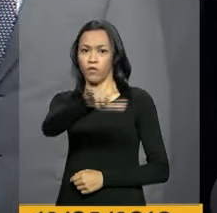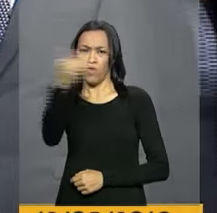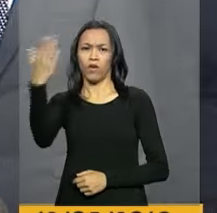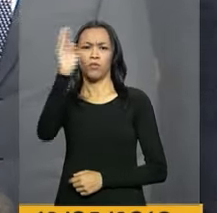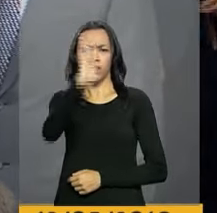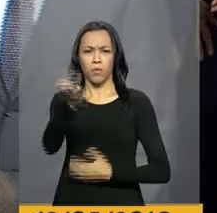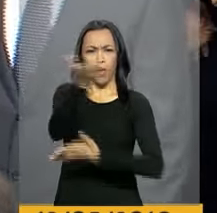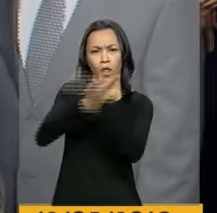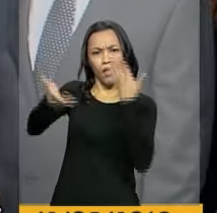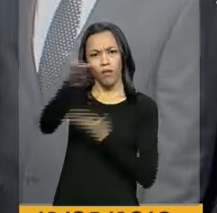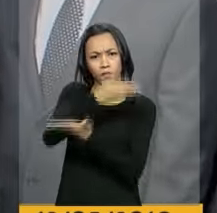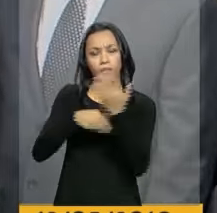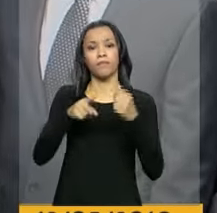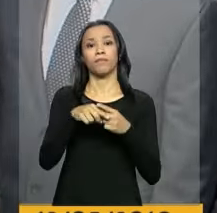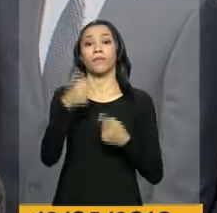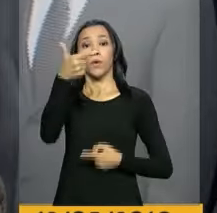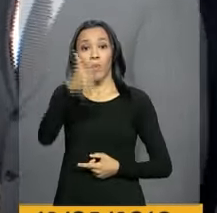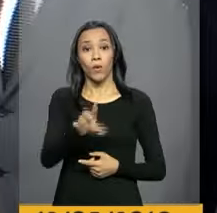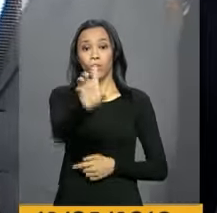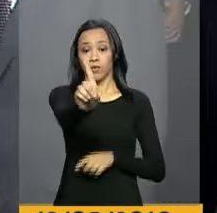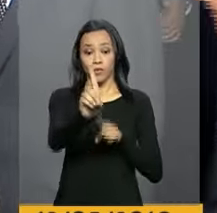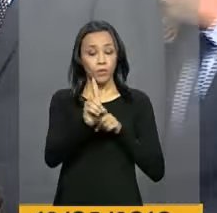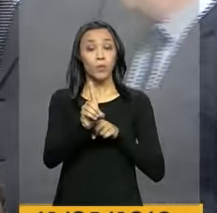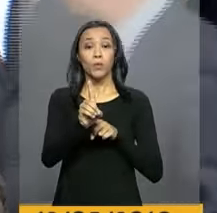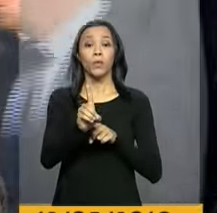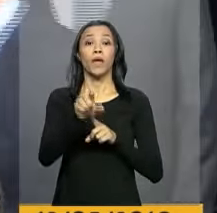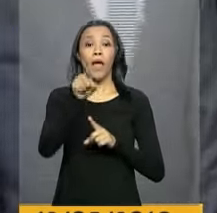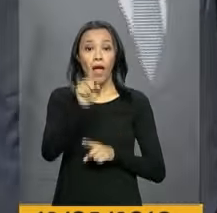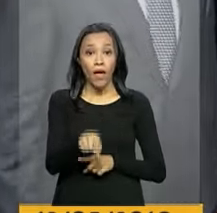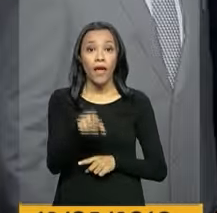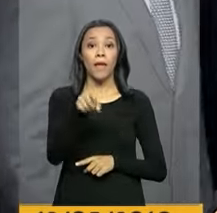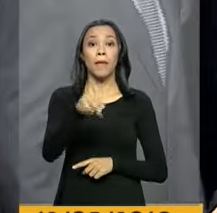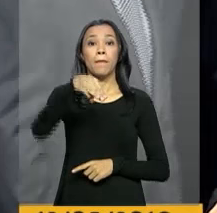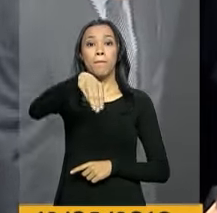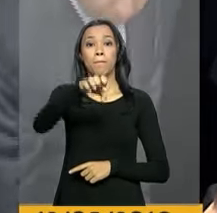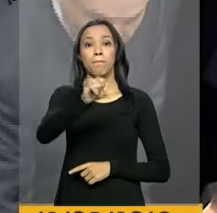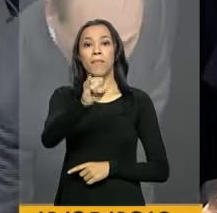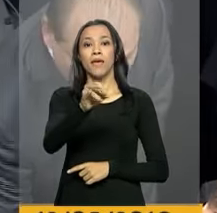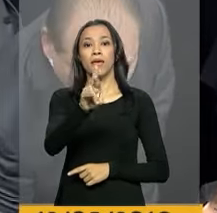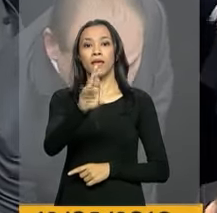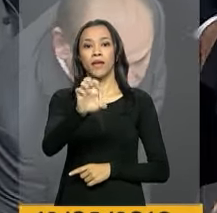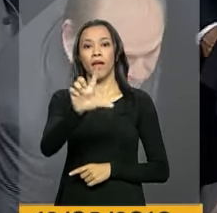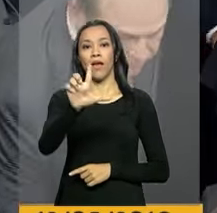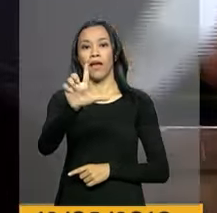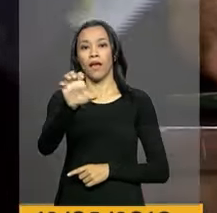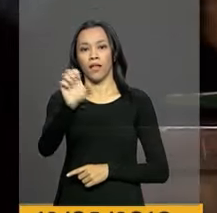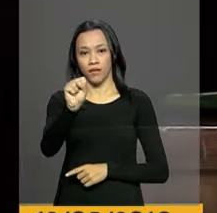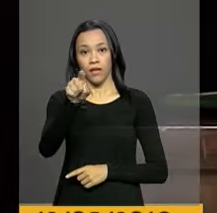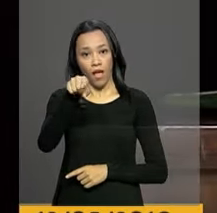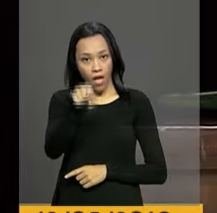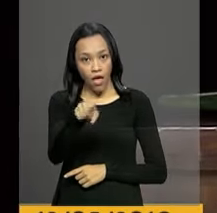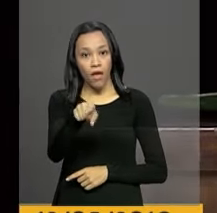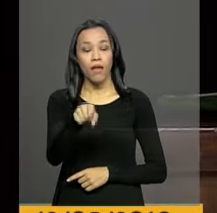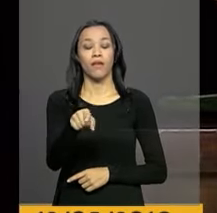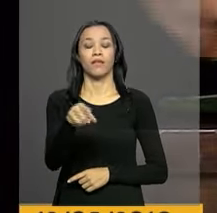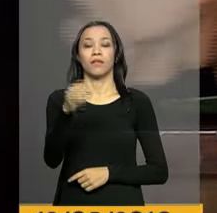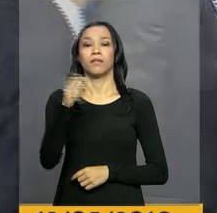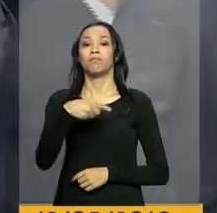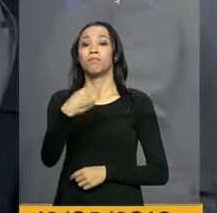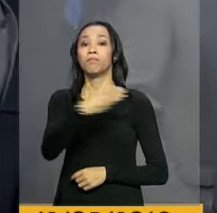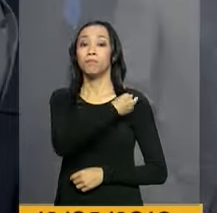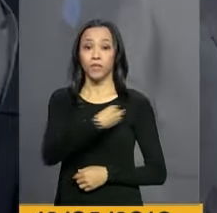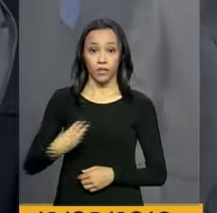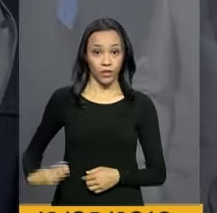Henrique de Campos Meirelles, ministro de Estado da Fazenda. Ele vem para cá para fazer o pronunciamento.